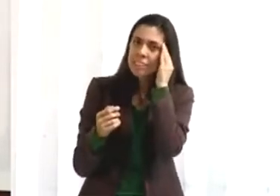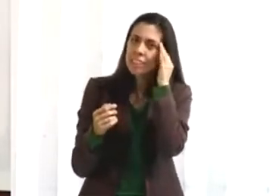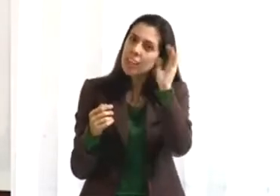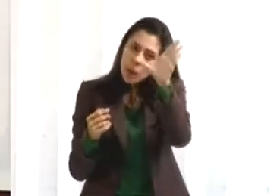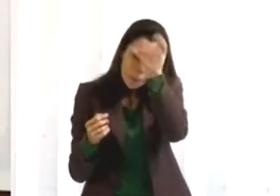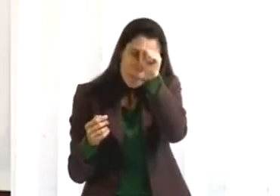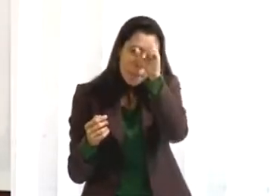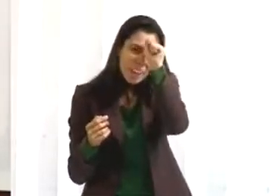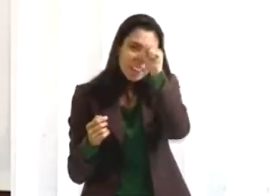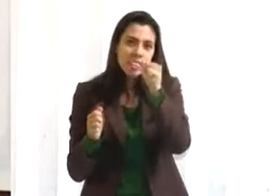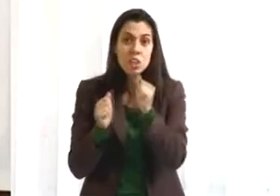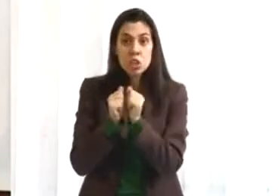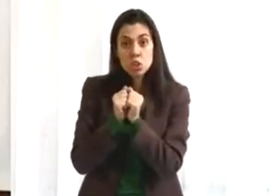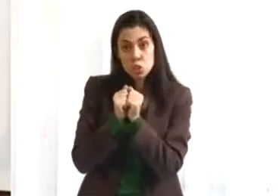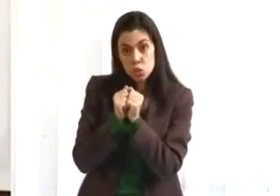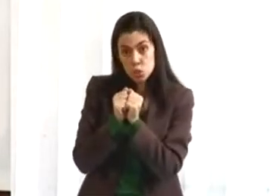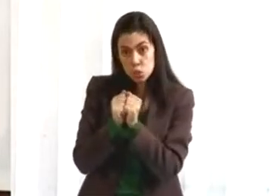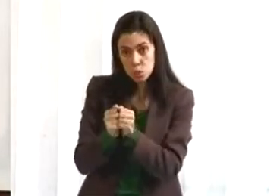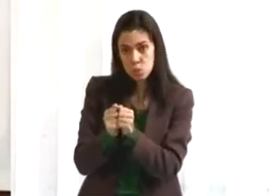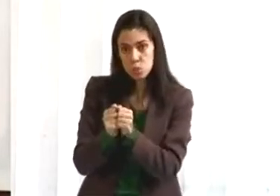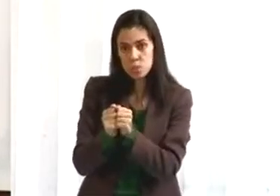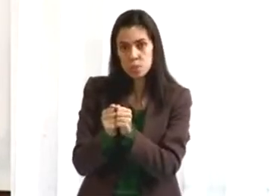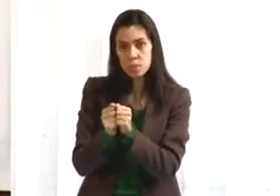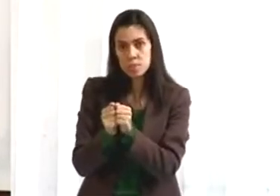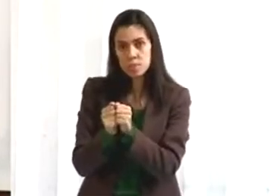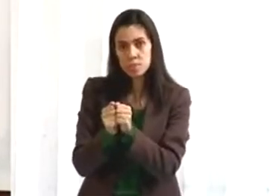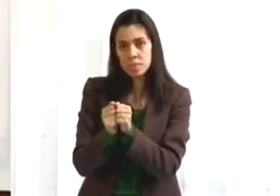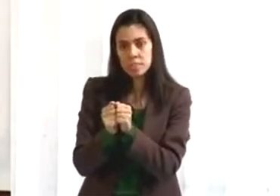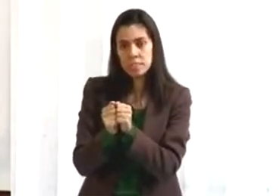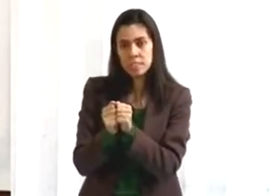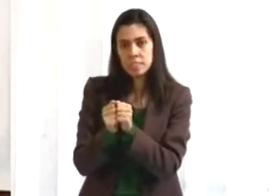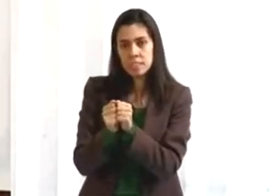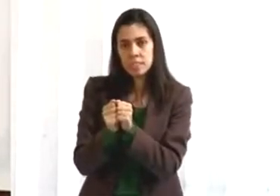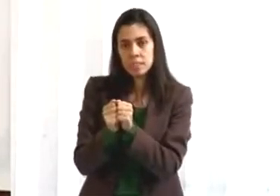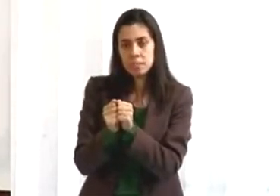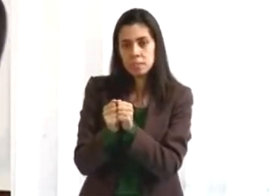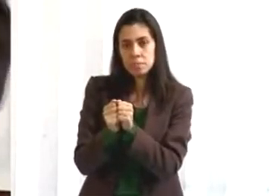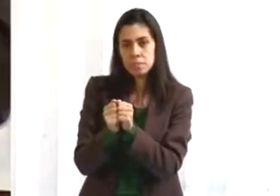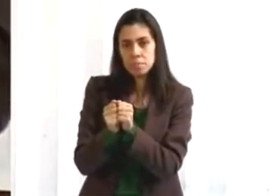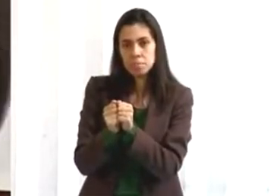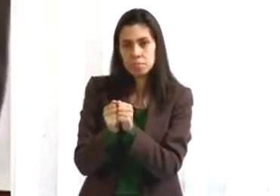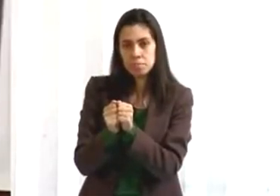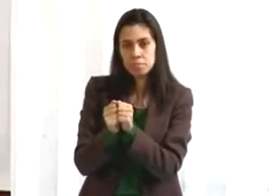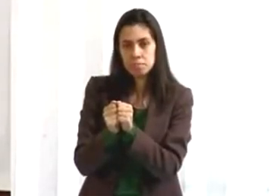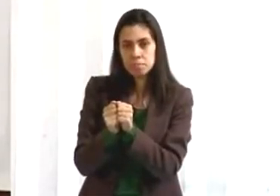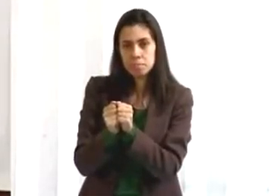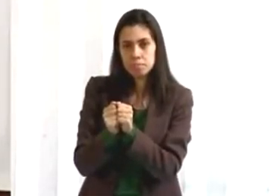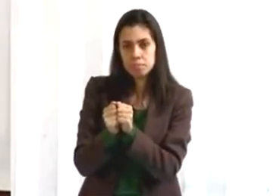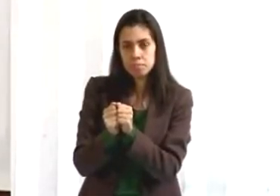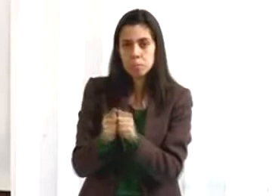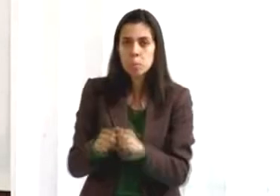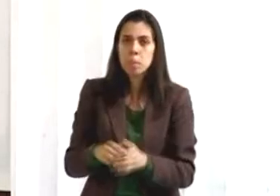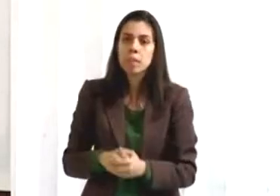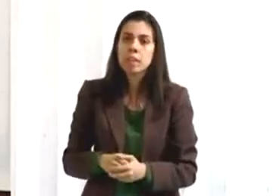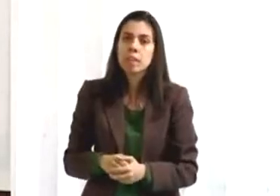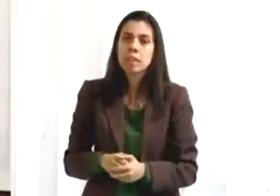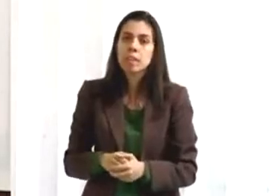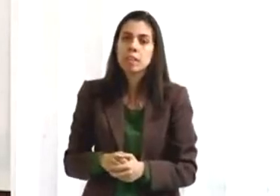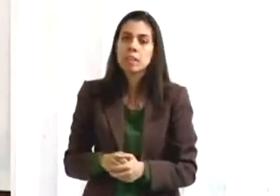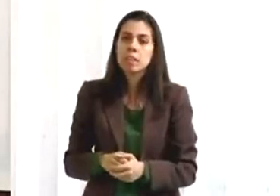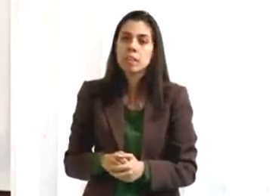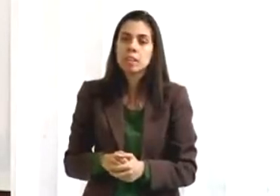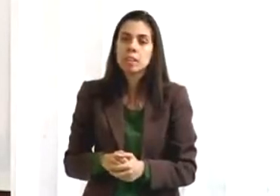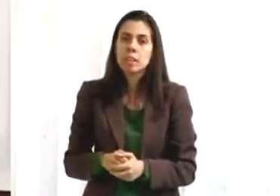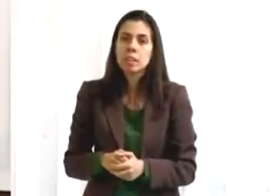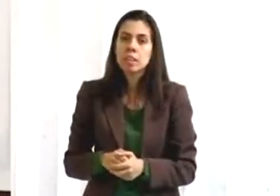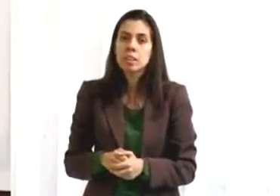fé, acerca das maravilhas da palavra de Deus. Mas de maneira original e primária, irmãos, nesta manhã, à